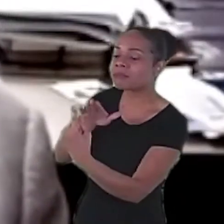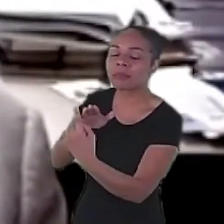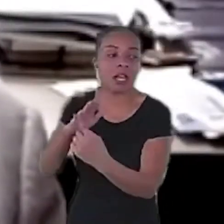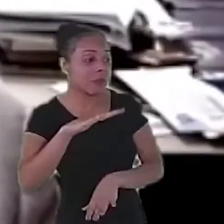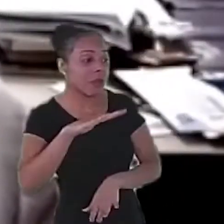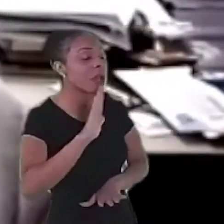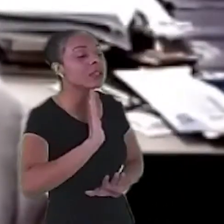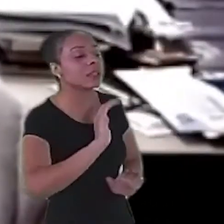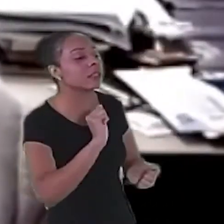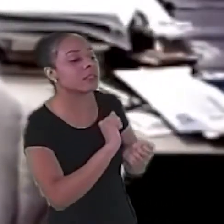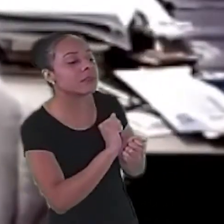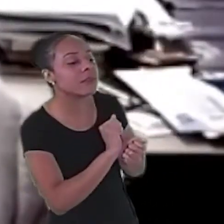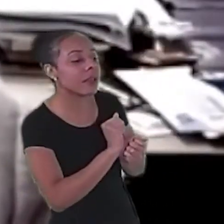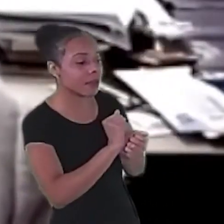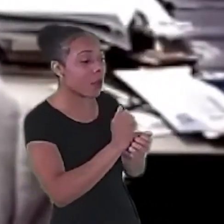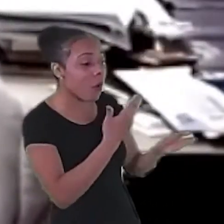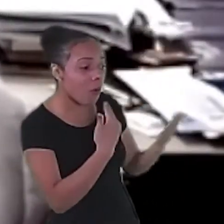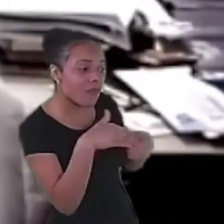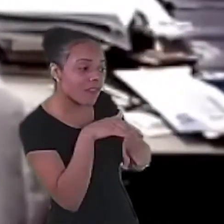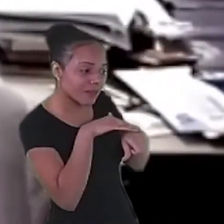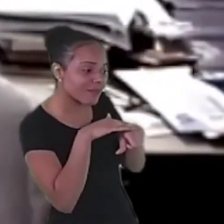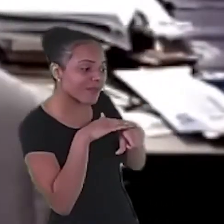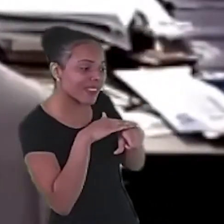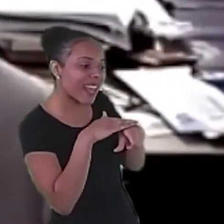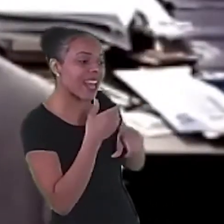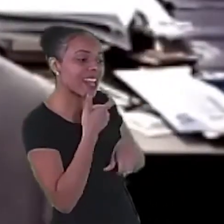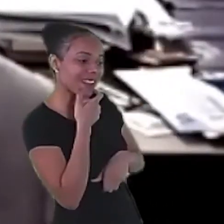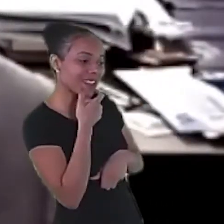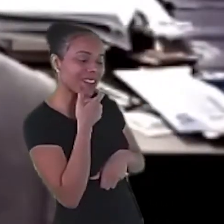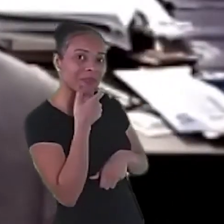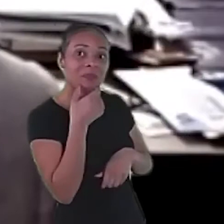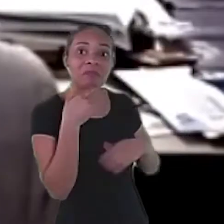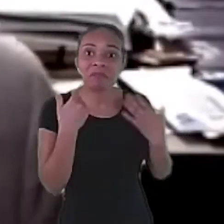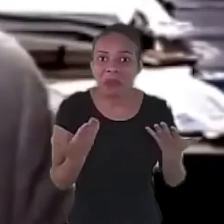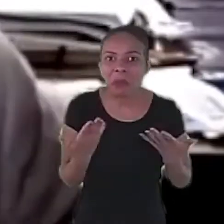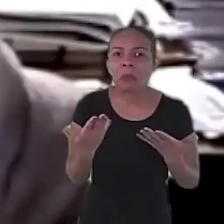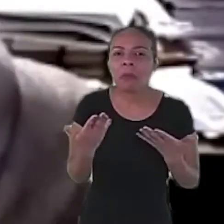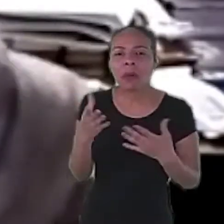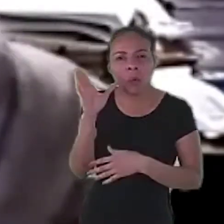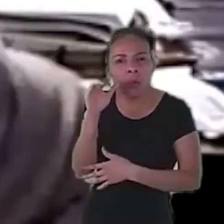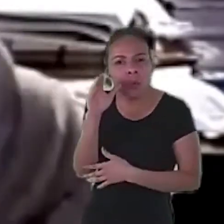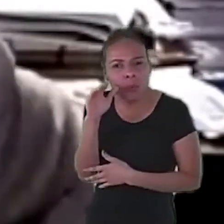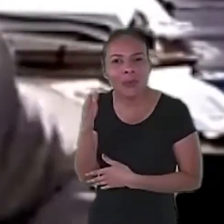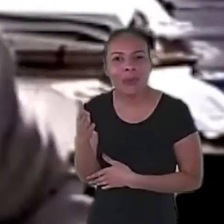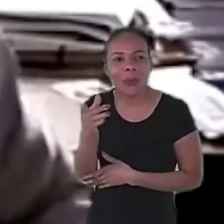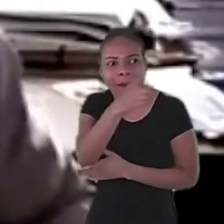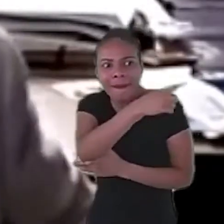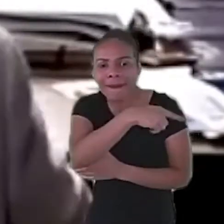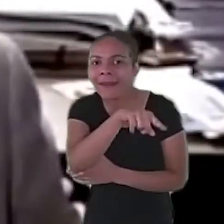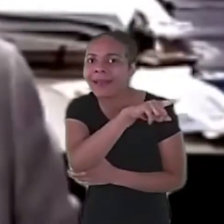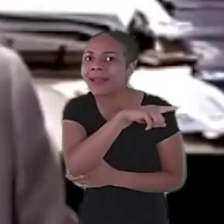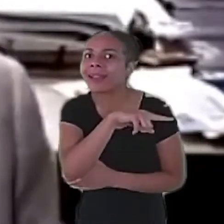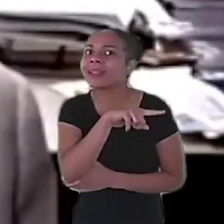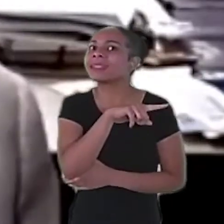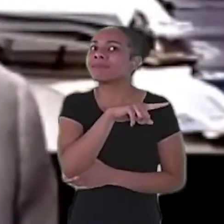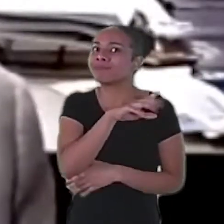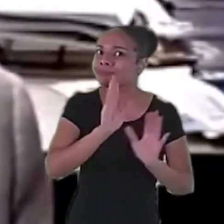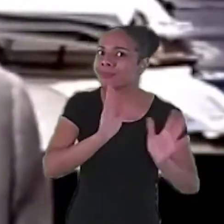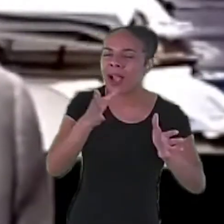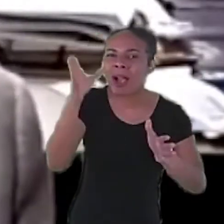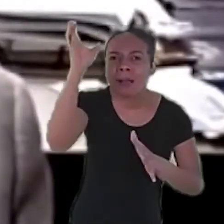inglês. Então, eles se comunicam, é uma coisa muito curiosa. Os chineses se